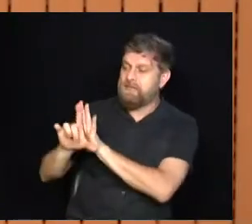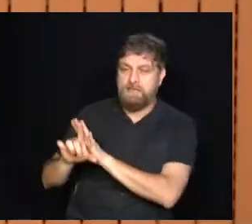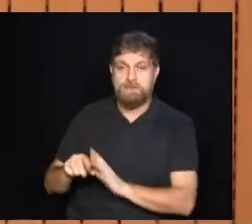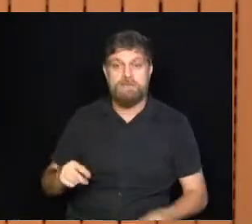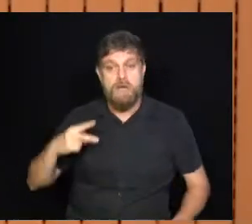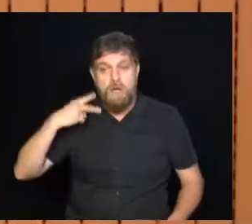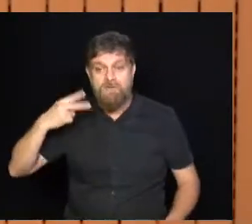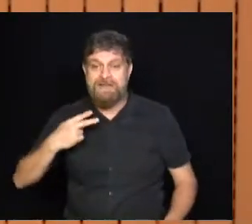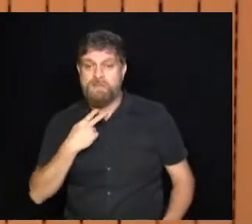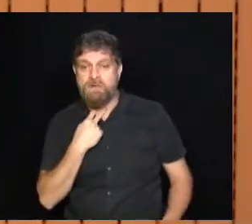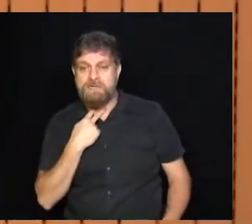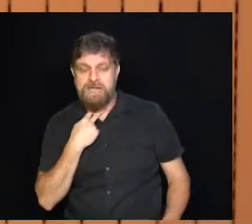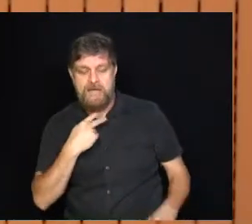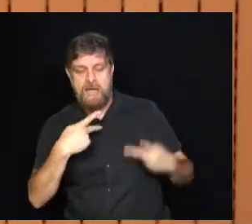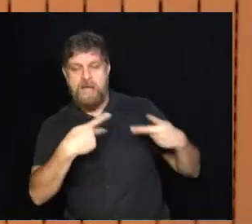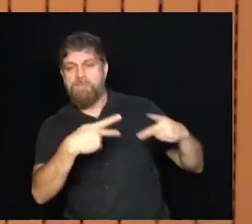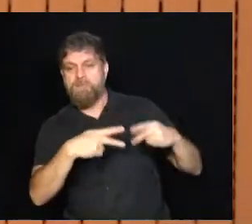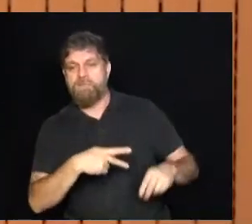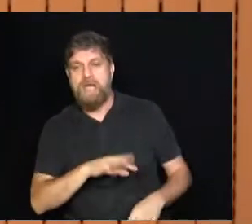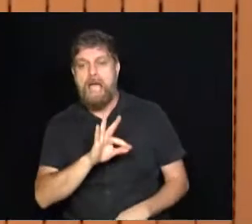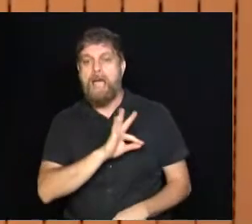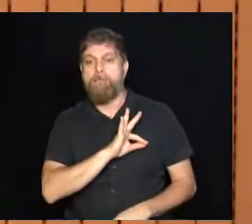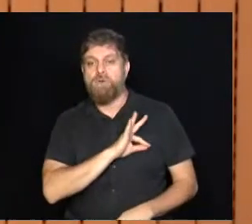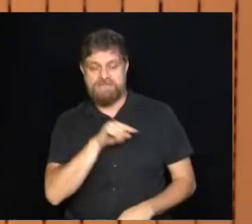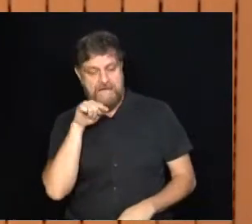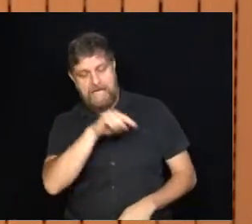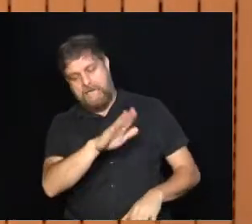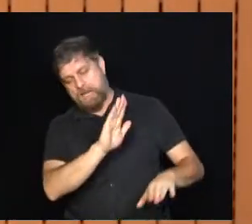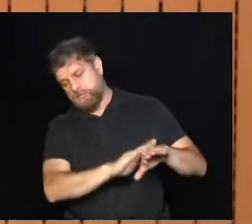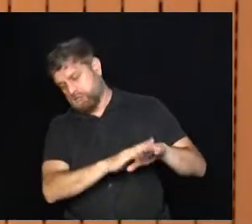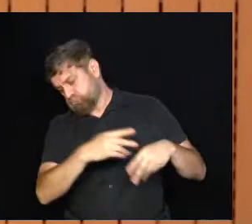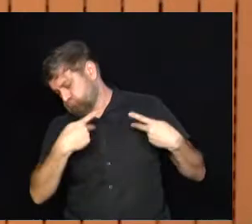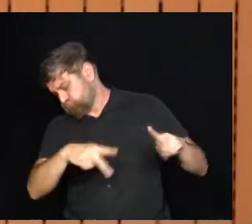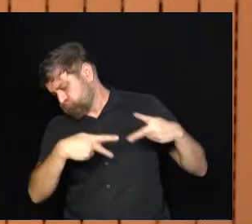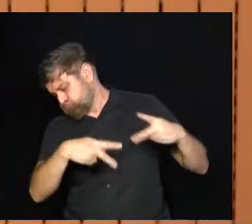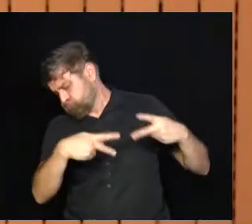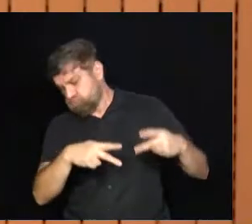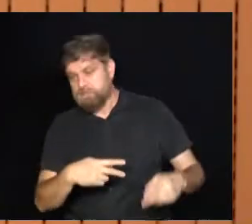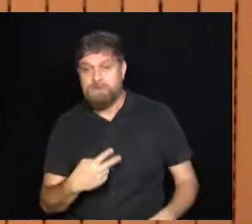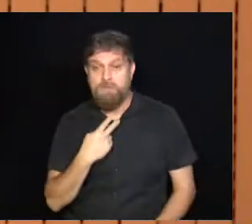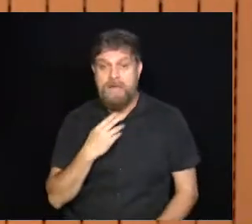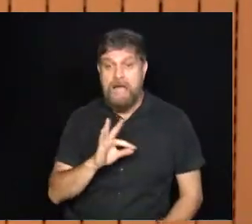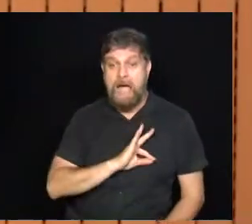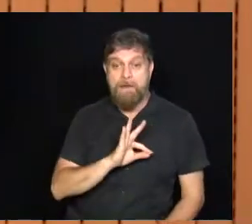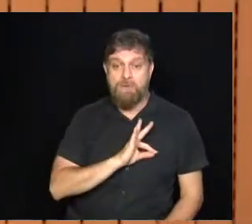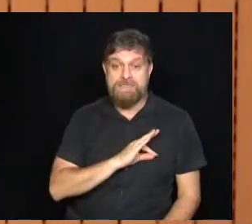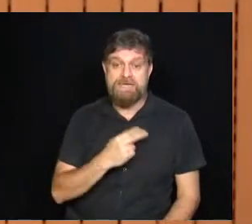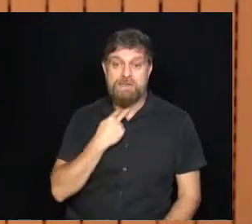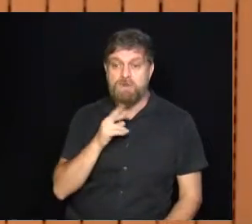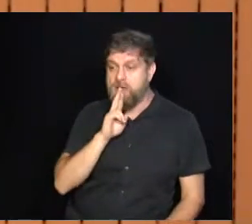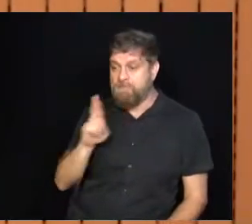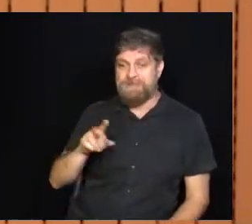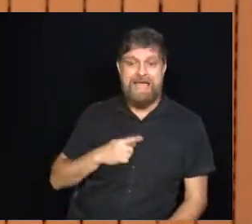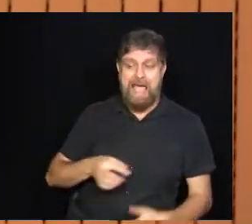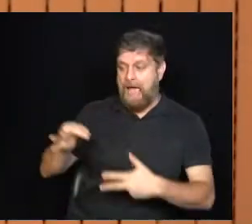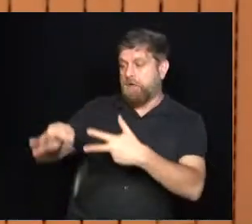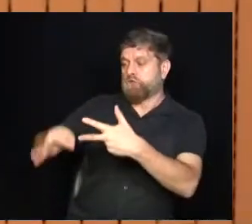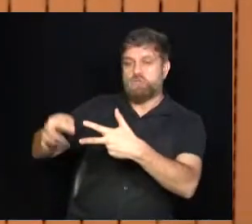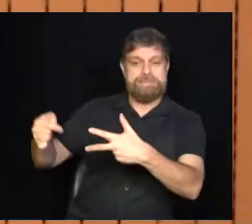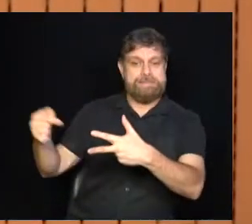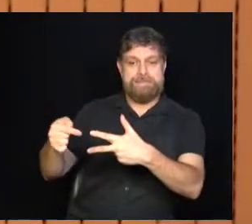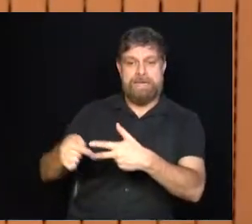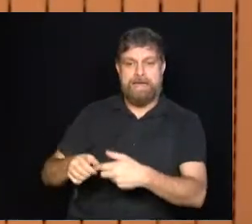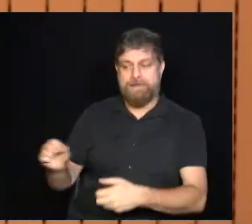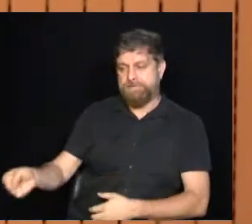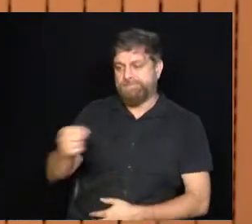sua vez, não pode dizer, não, isso é problema da polícia, que a polícia tome providências. E a polícia, por sua vez, não pode dizer, é o judiciário que tem que mandar